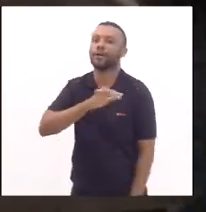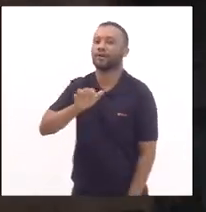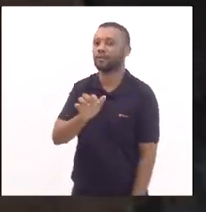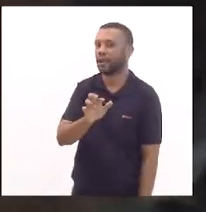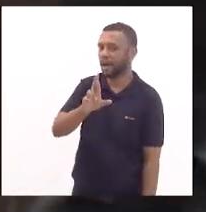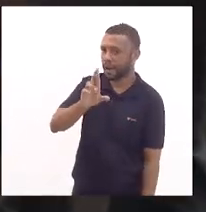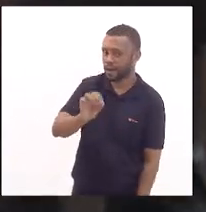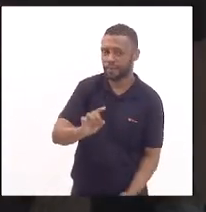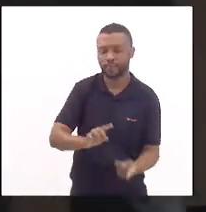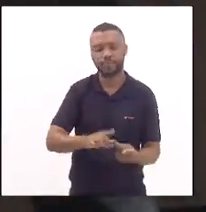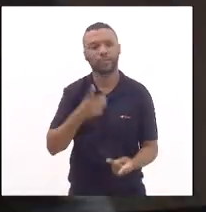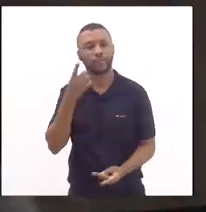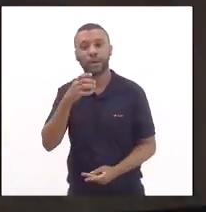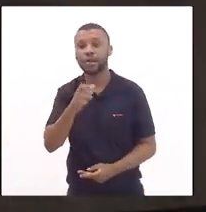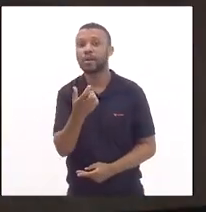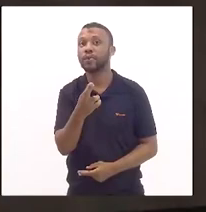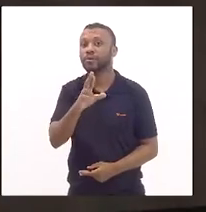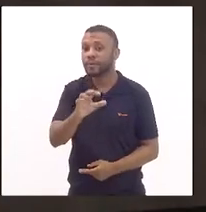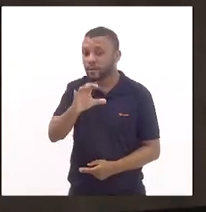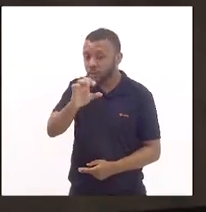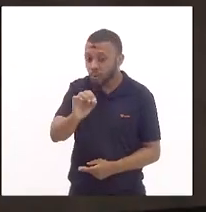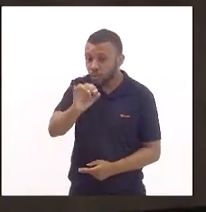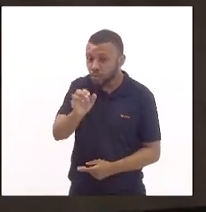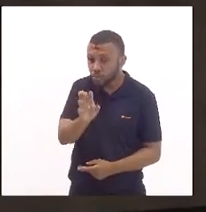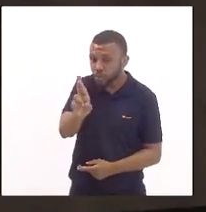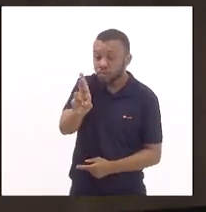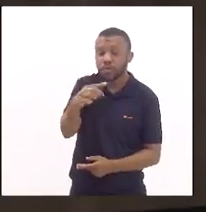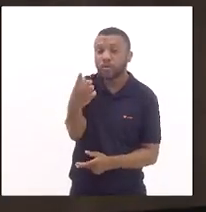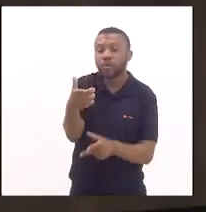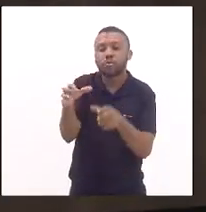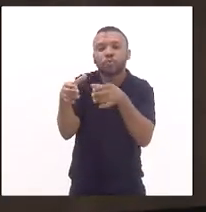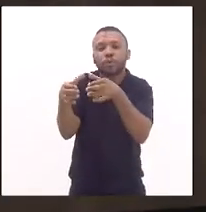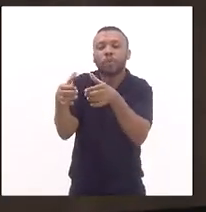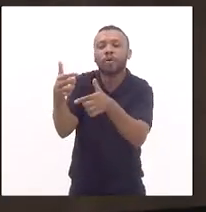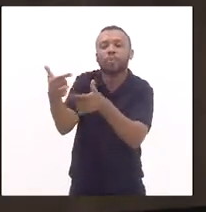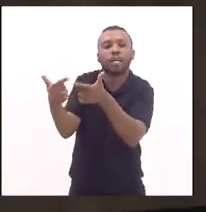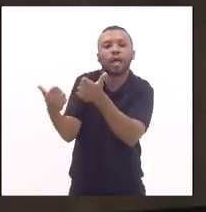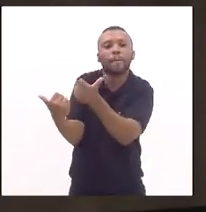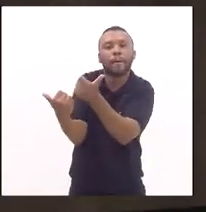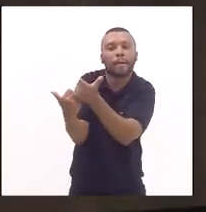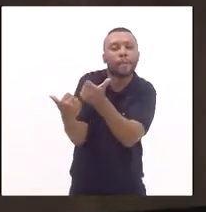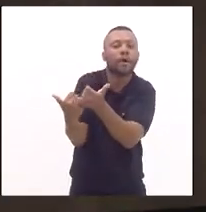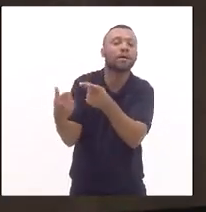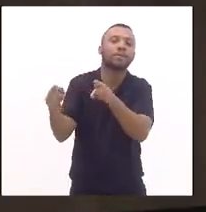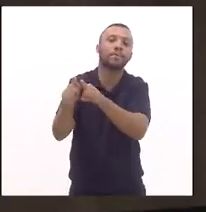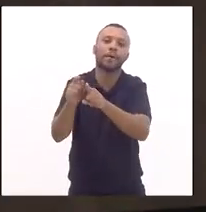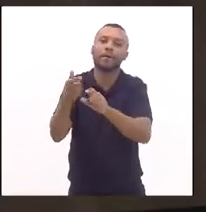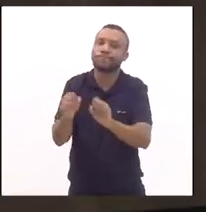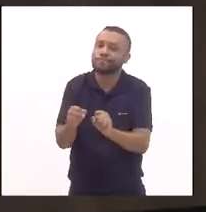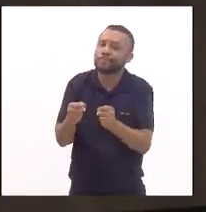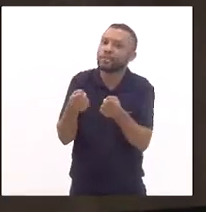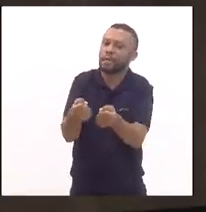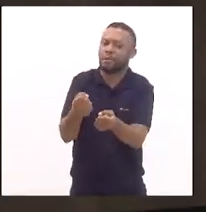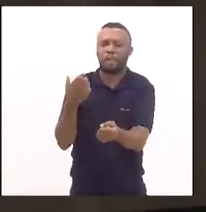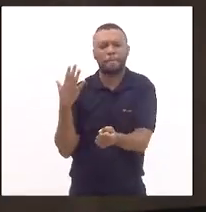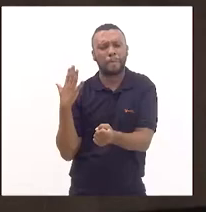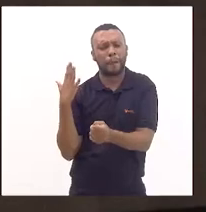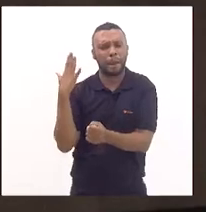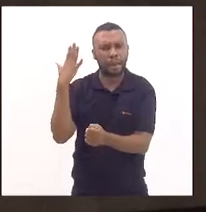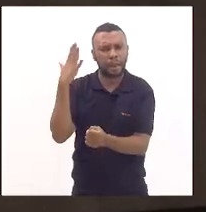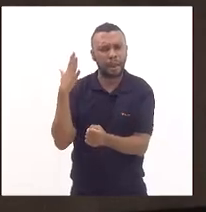Eurico Júnior, as nossas assessorias que concorreram também, se esforçaram